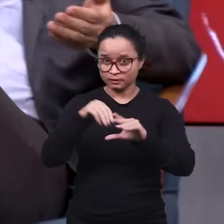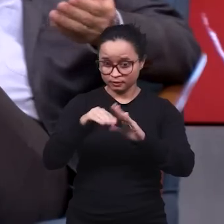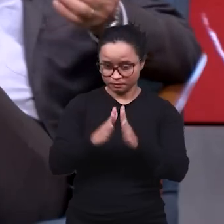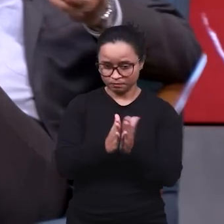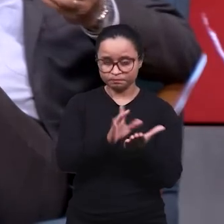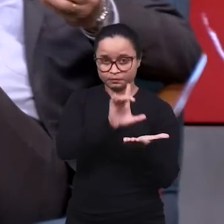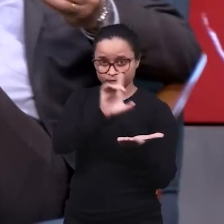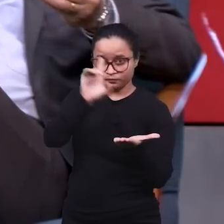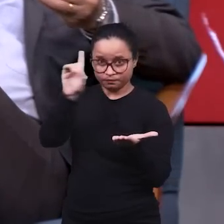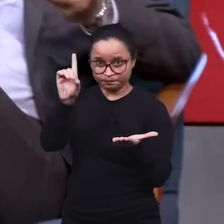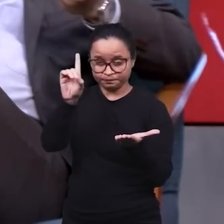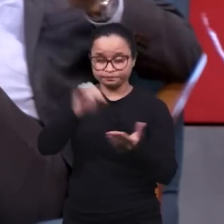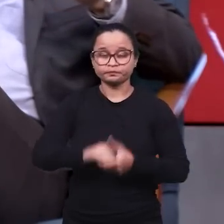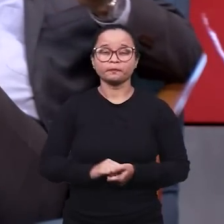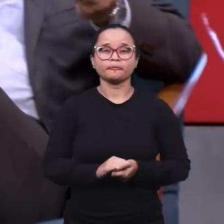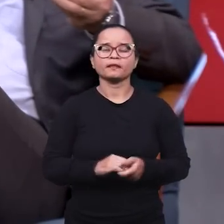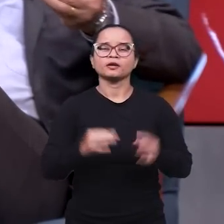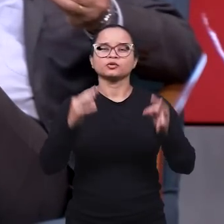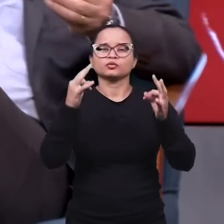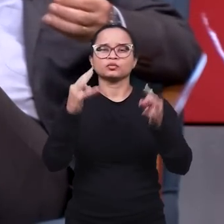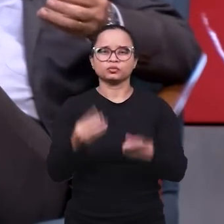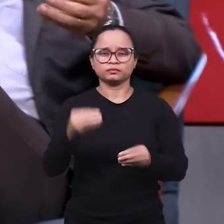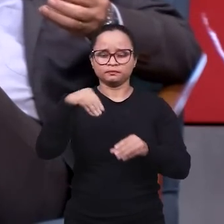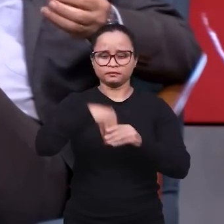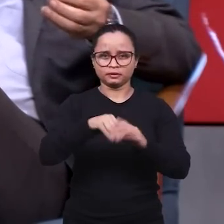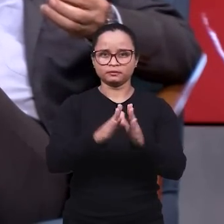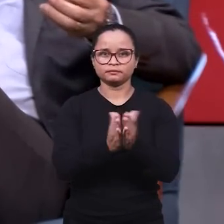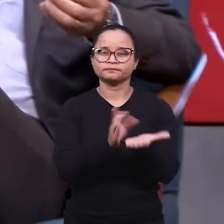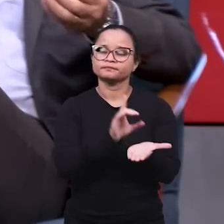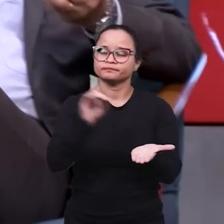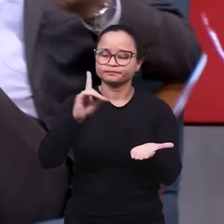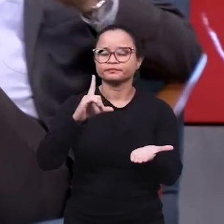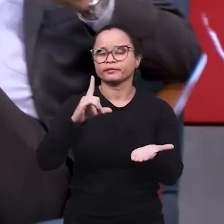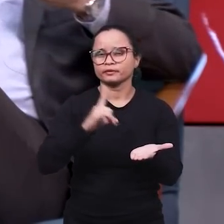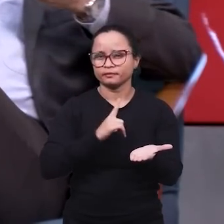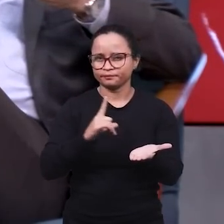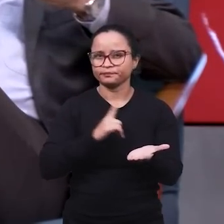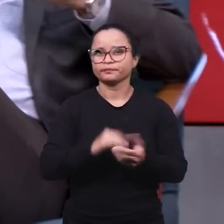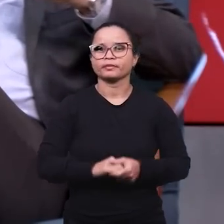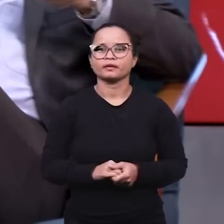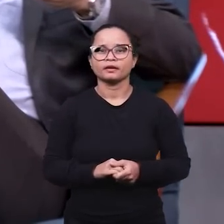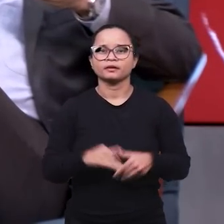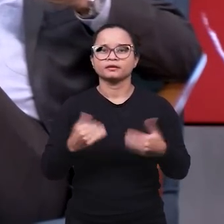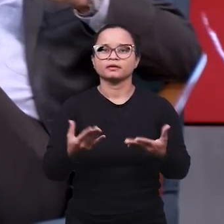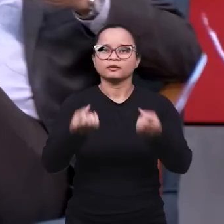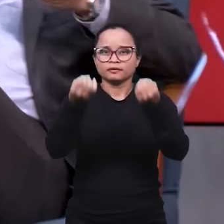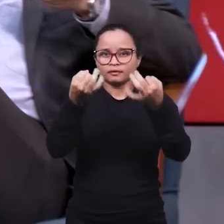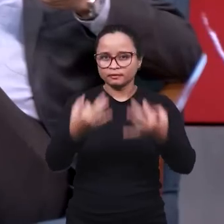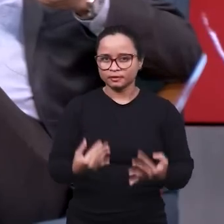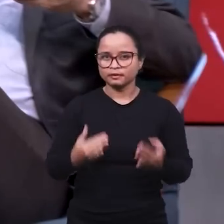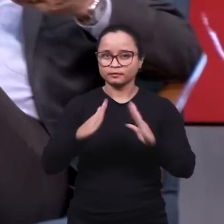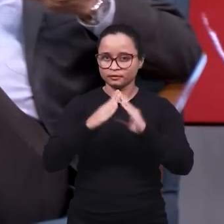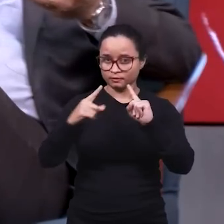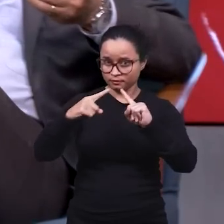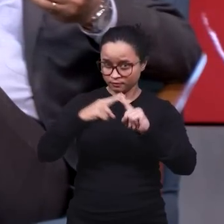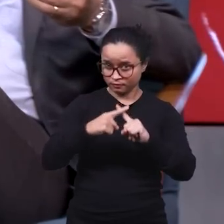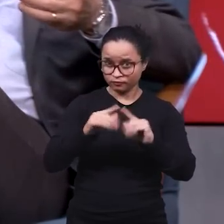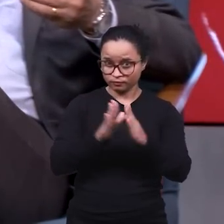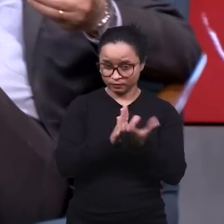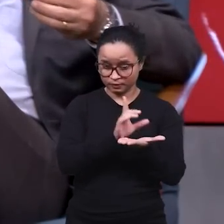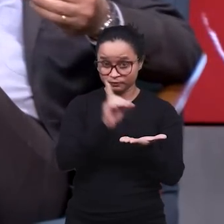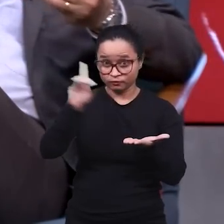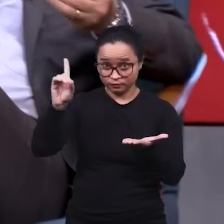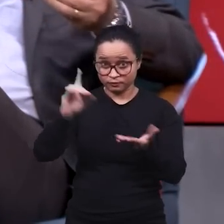é a igreja que está toda dentro da palavra. E quando nós falamos de igreja bíblica, é uma igreja que